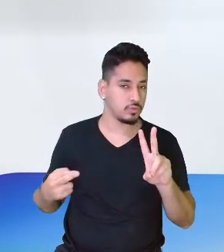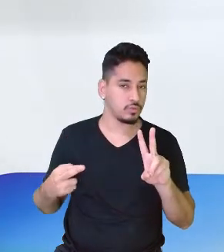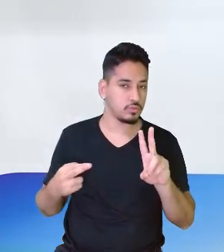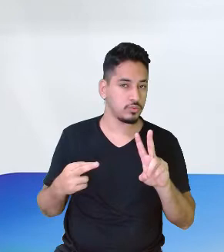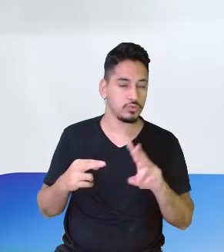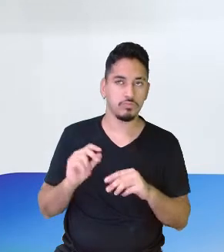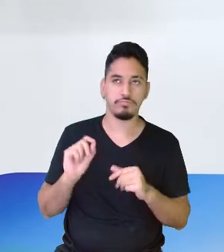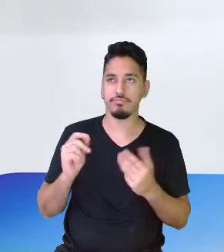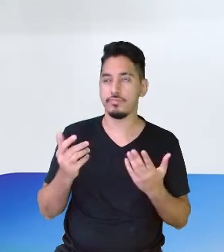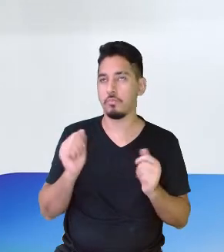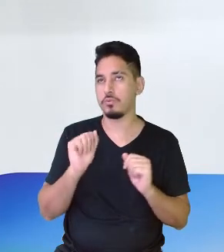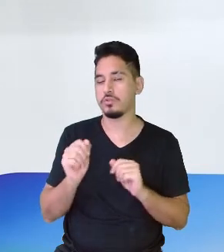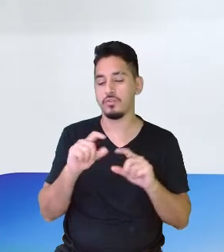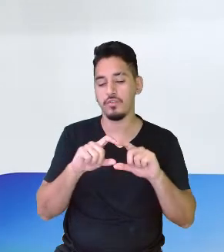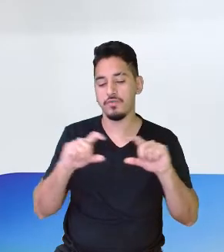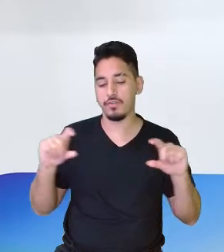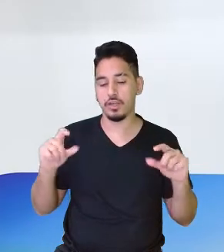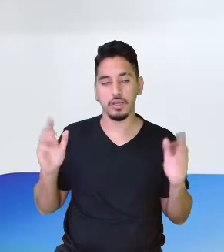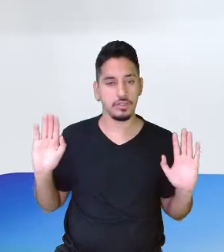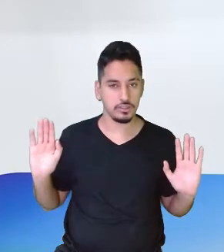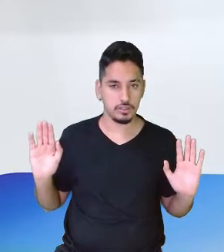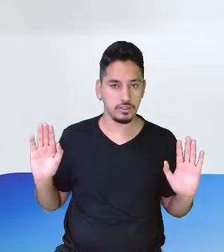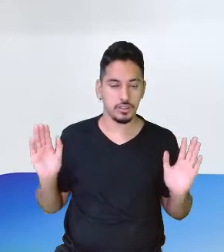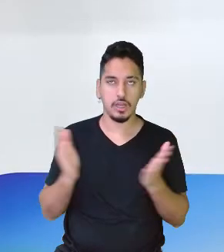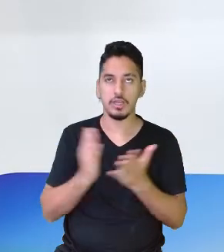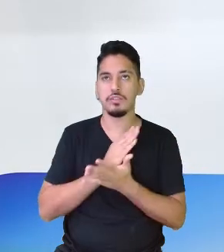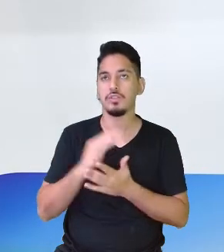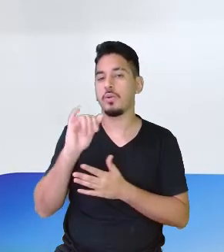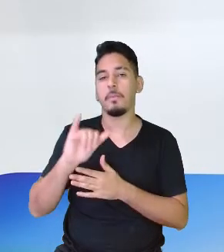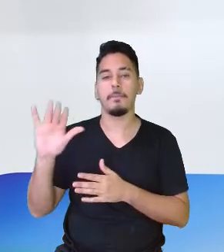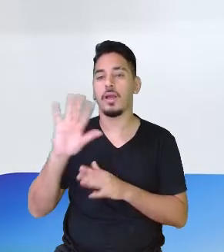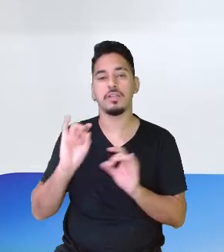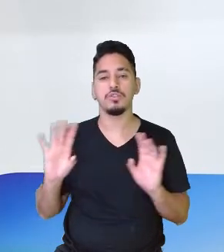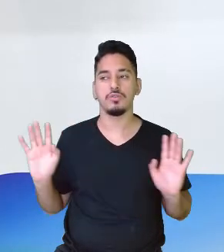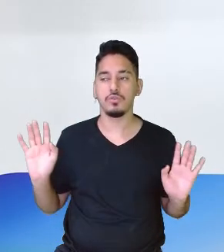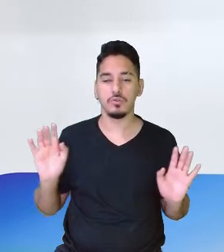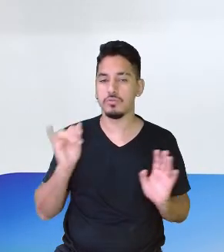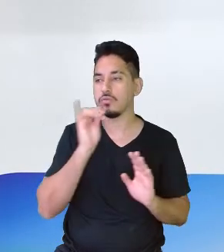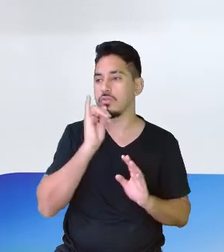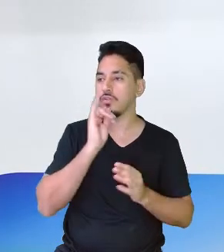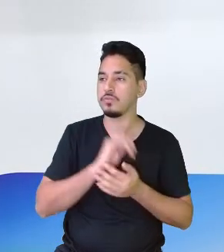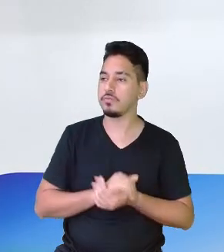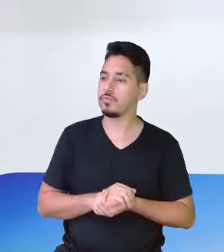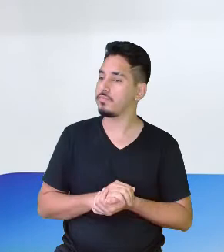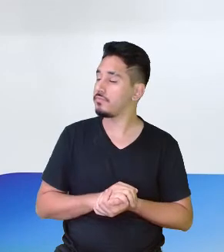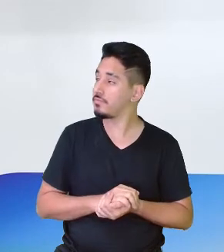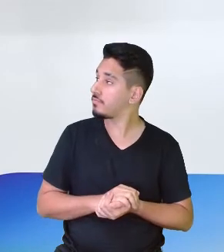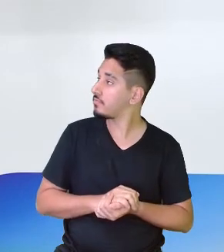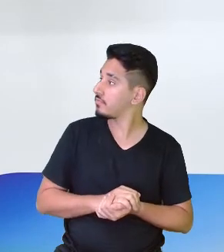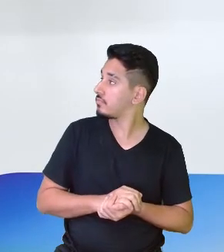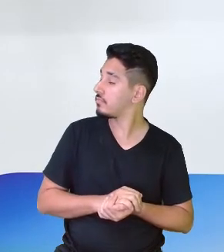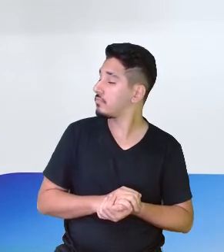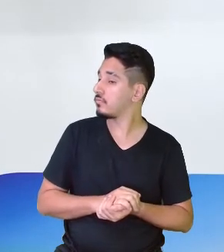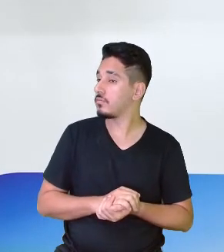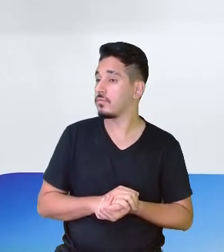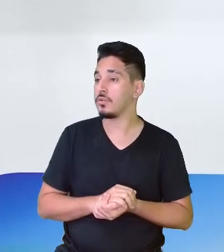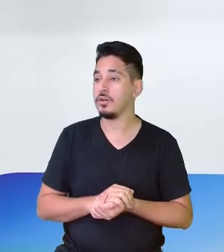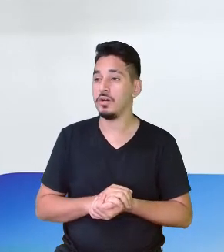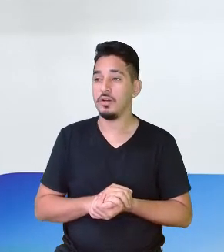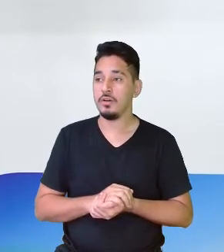o meme é só uma frase. Às vezes, o meme é só uma imagem. Por exemplo, quando eu botei aqui